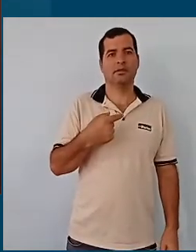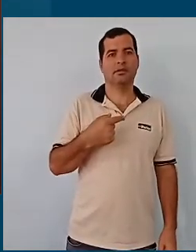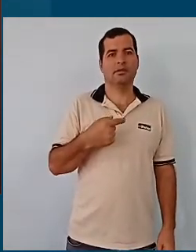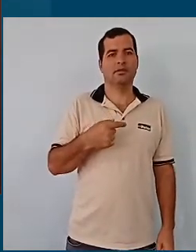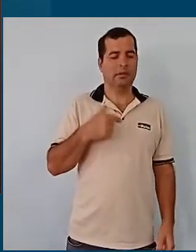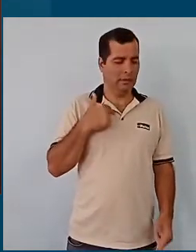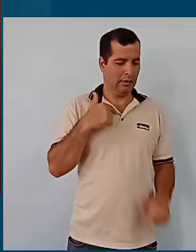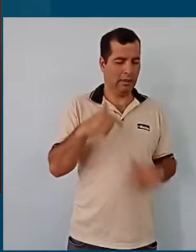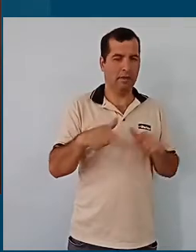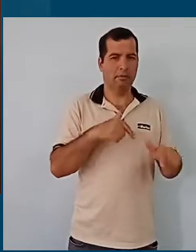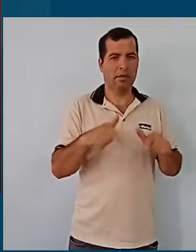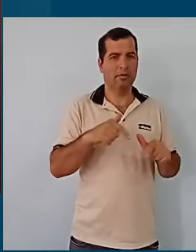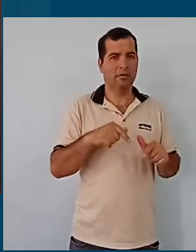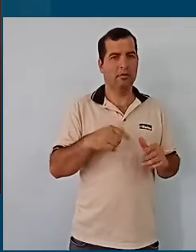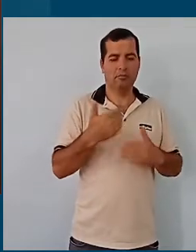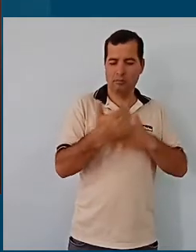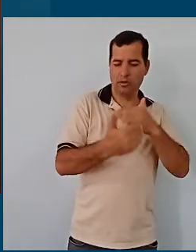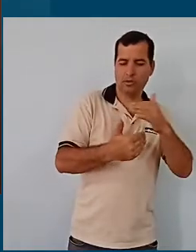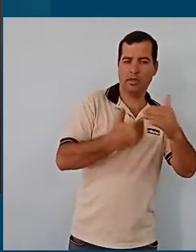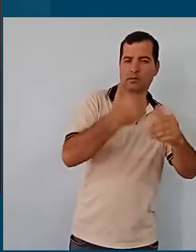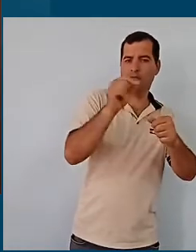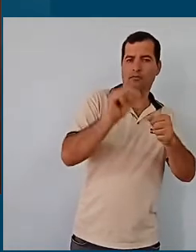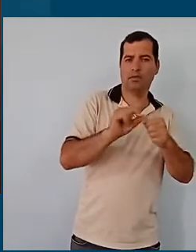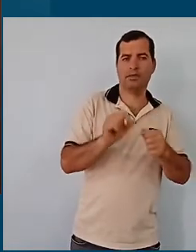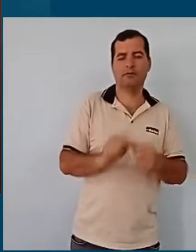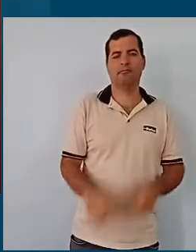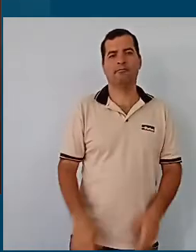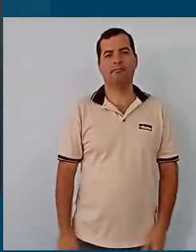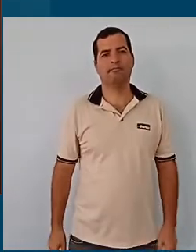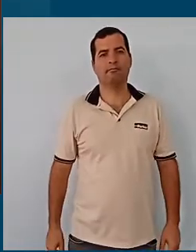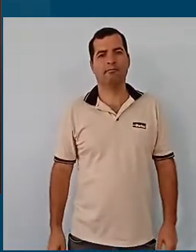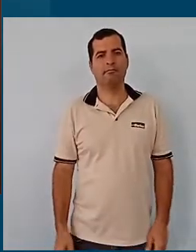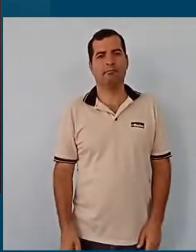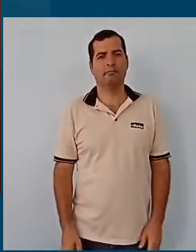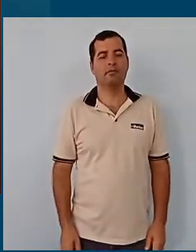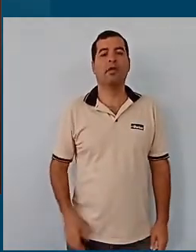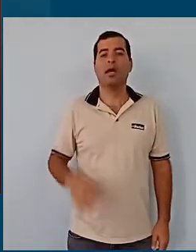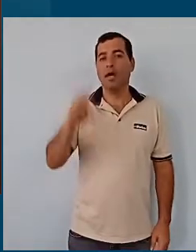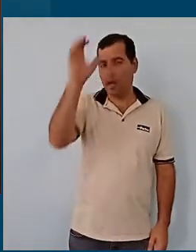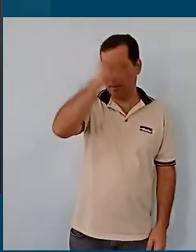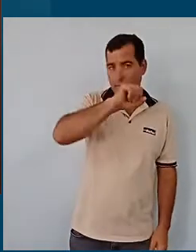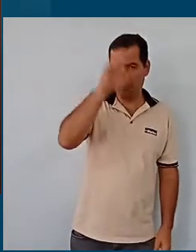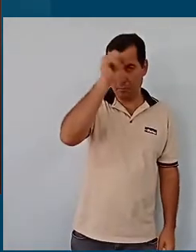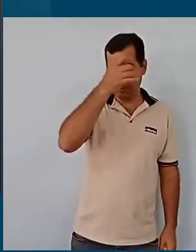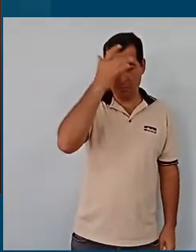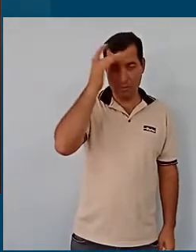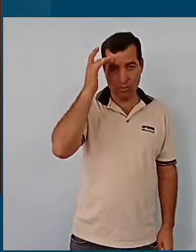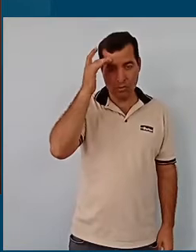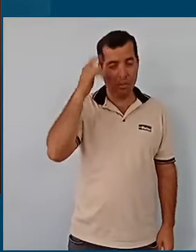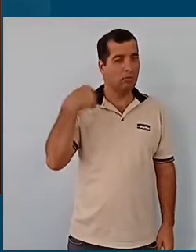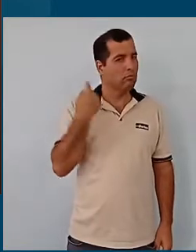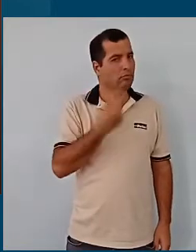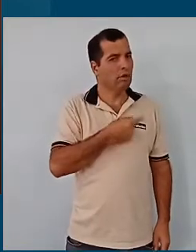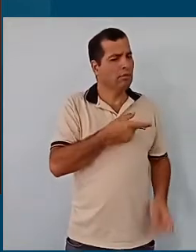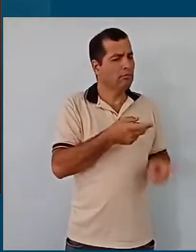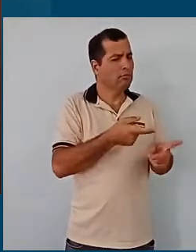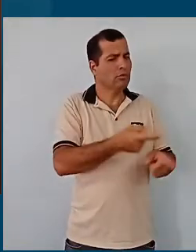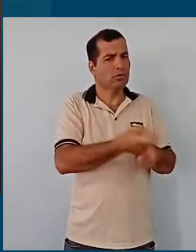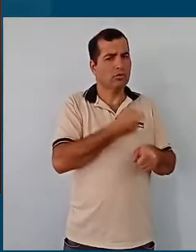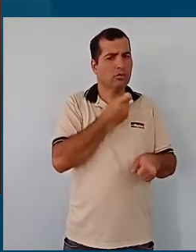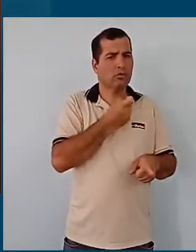movimenta esse processo de fazer, né? Então, quem aprende, cada vez mais nós descobrimos, é um